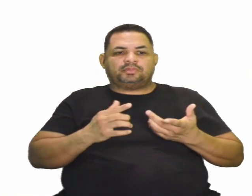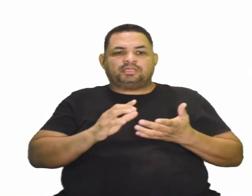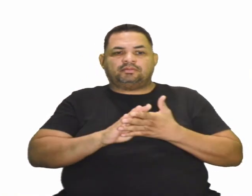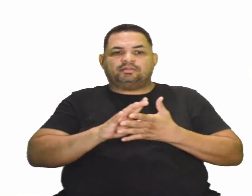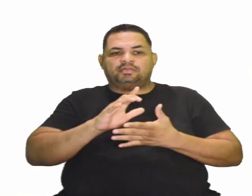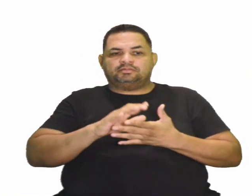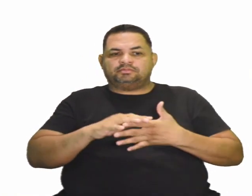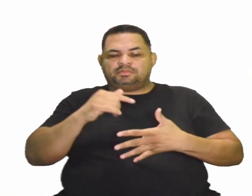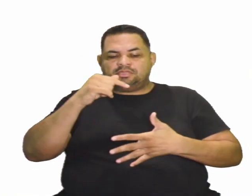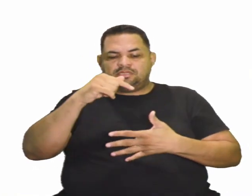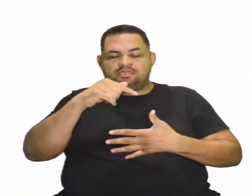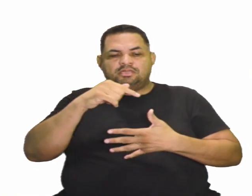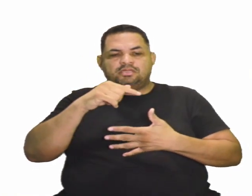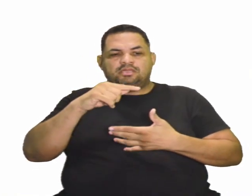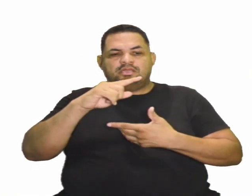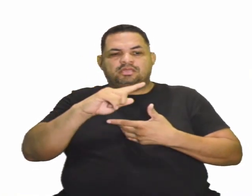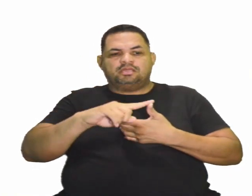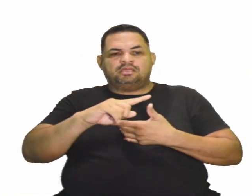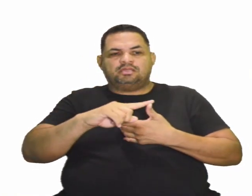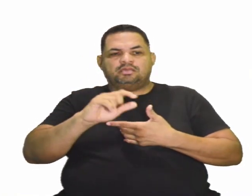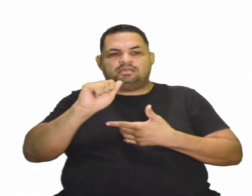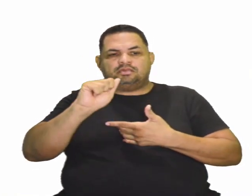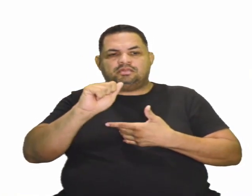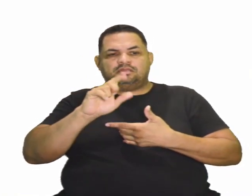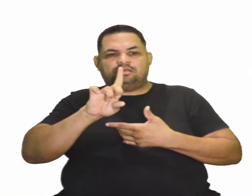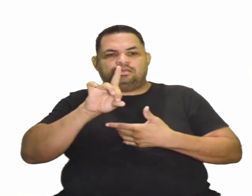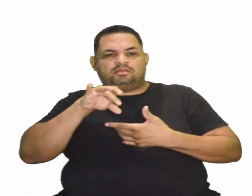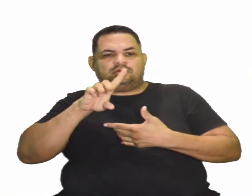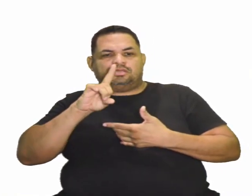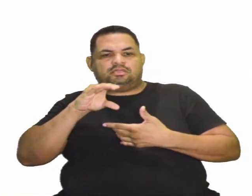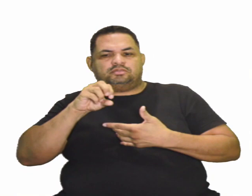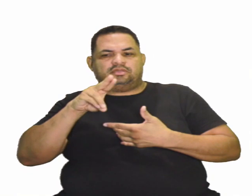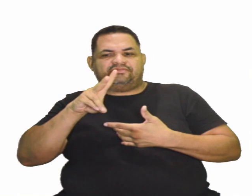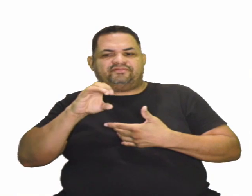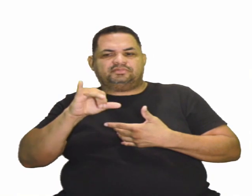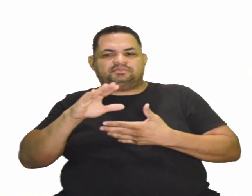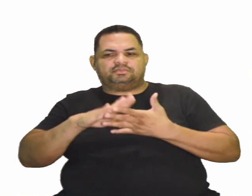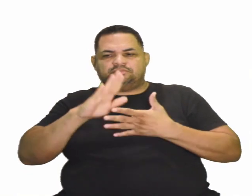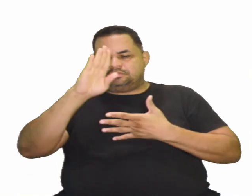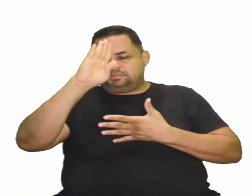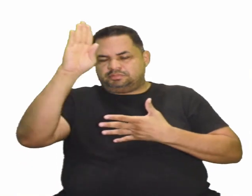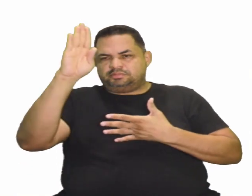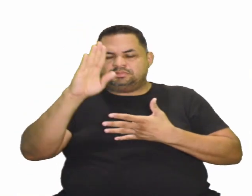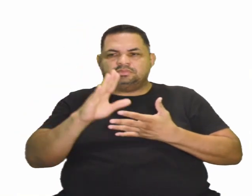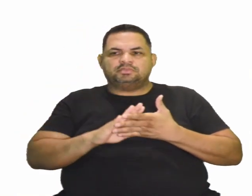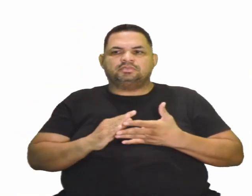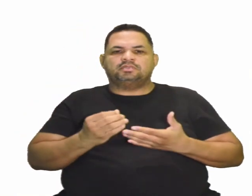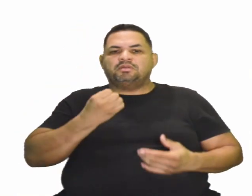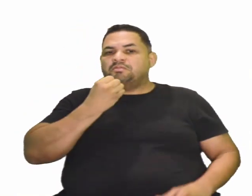Vinci foi o que mais se destacou com seus trabalhos, certo? Muito bem.